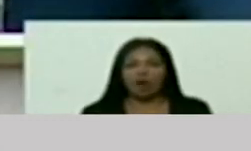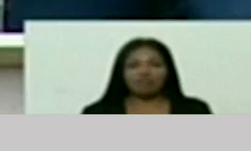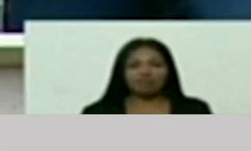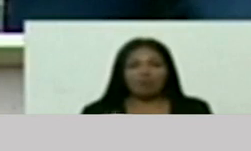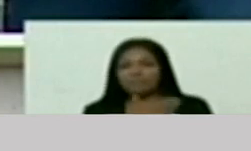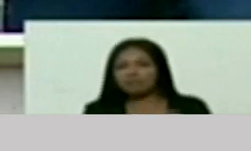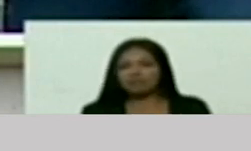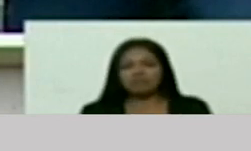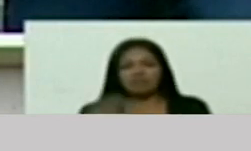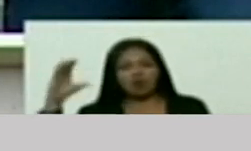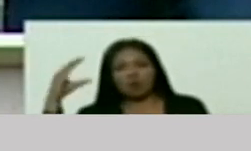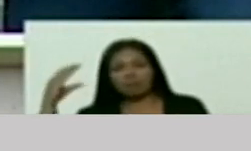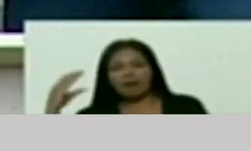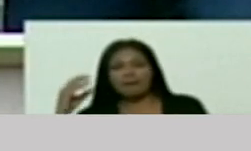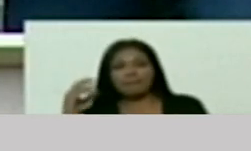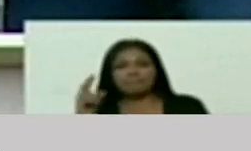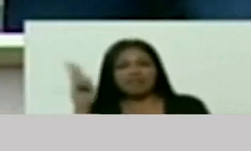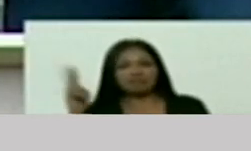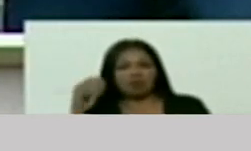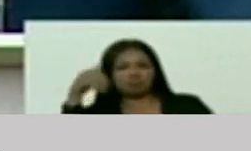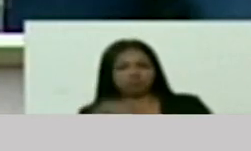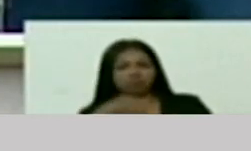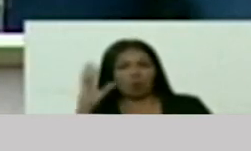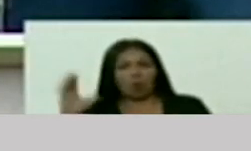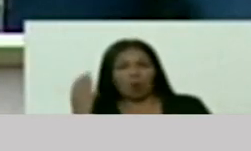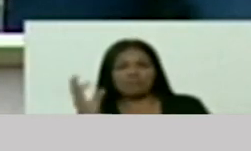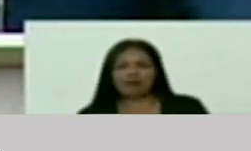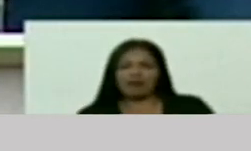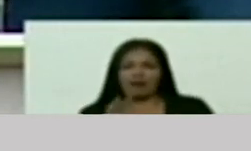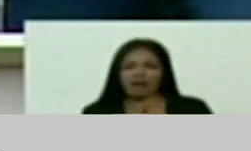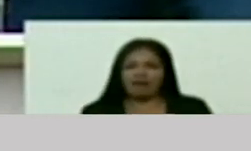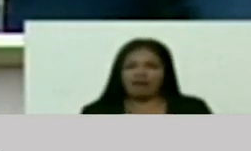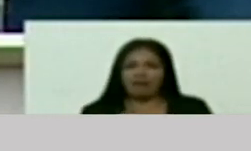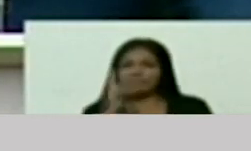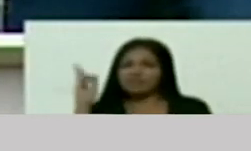métodos importam. Eu espero realmente que não haja envolvimento do governo brasileiro nisso.